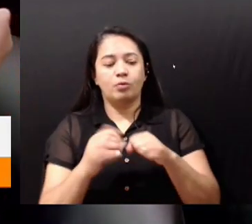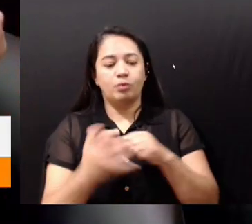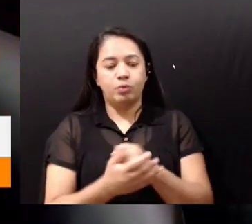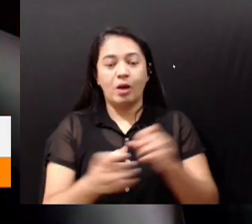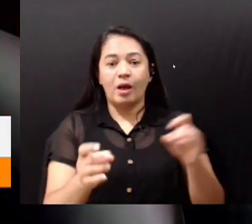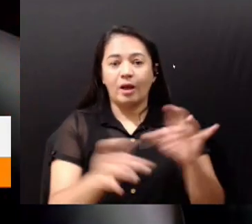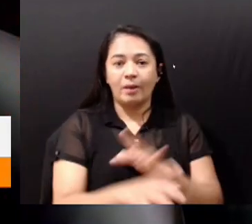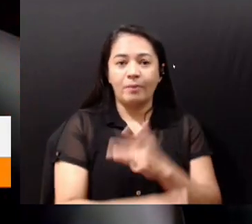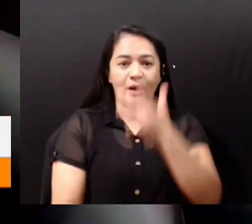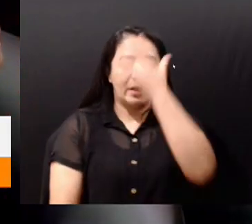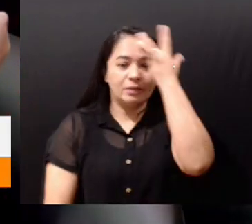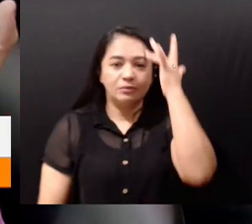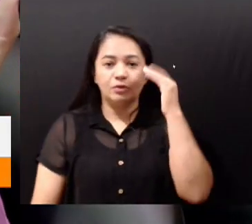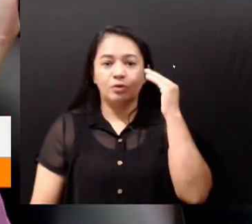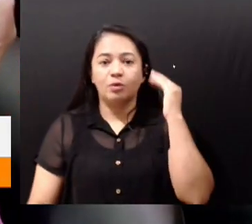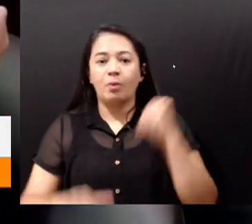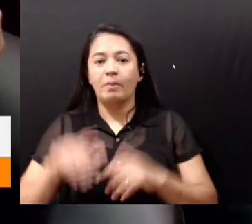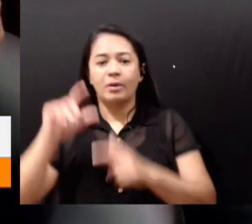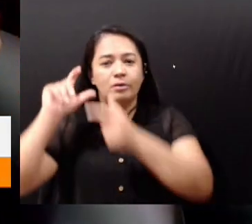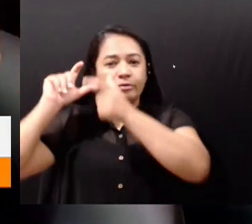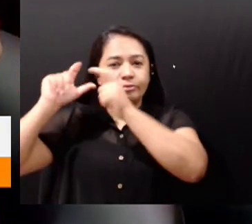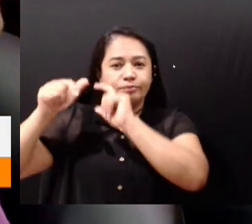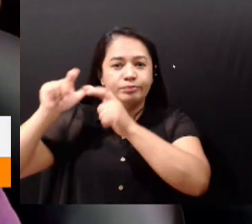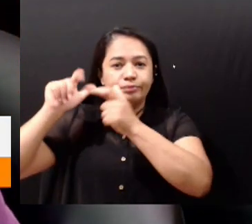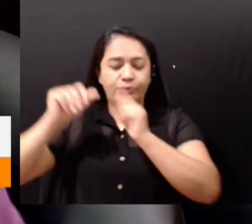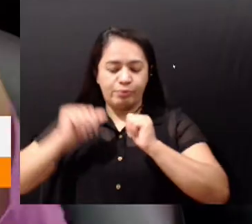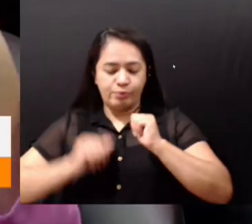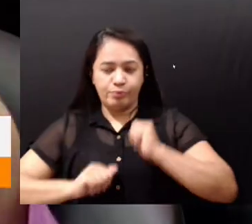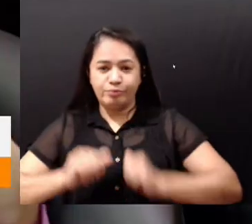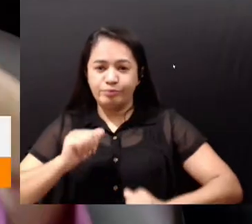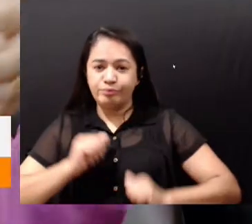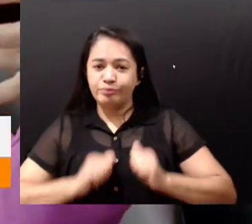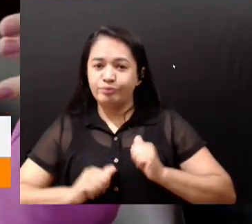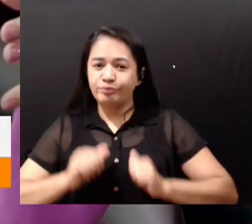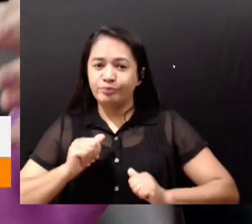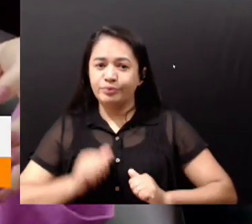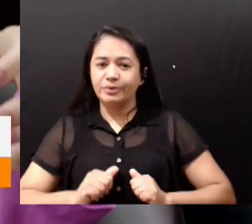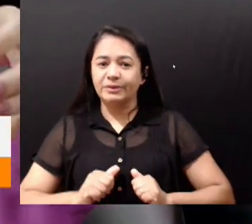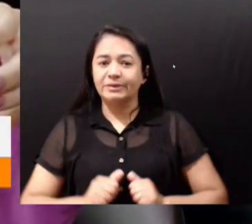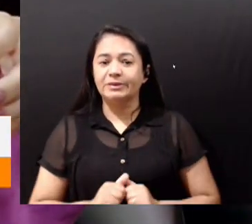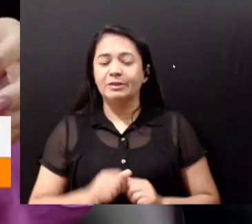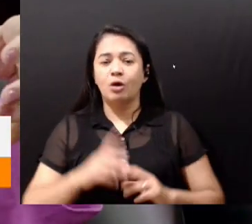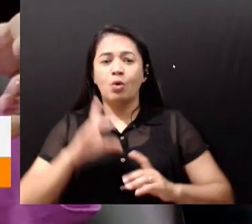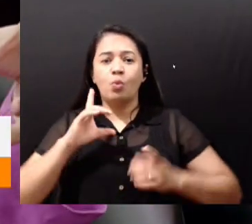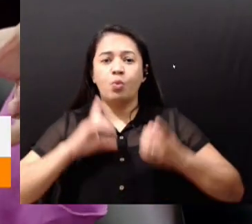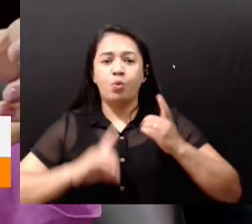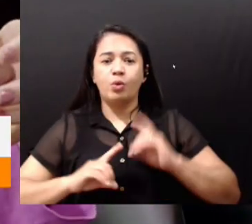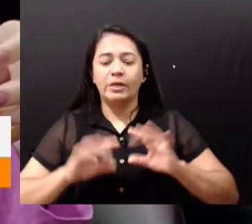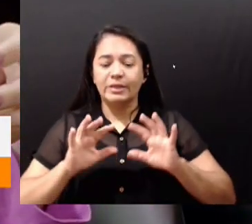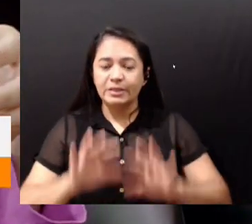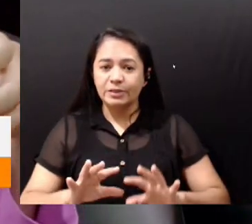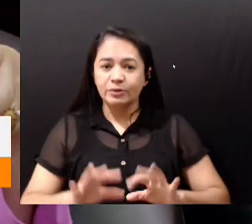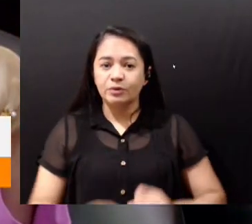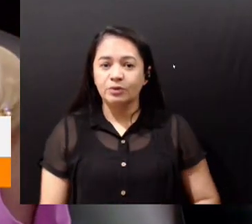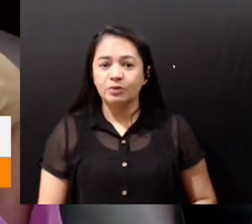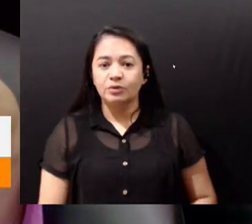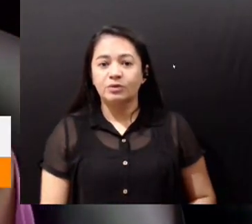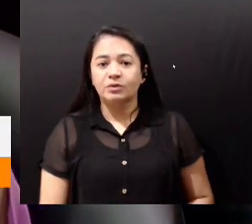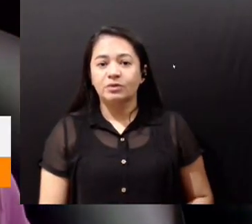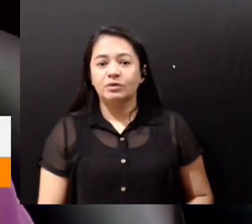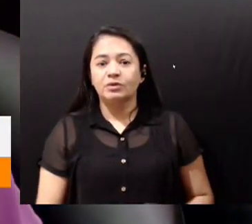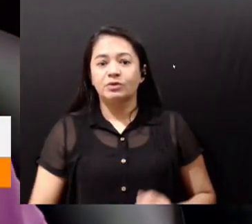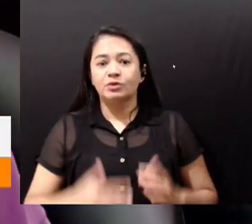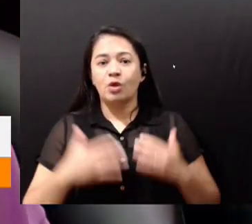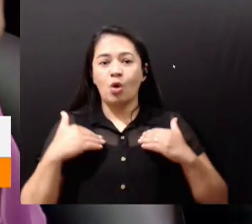mais transtornos de ansiedade, com mais transtornos depressivos. E esses transtornos de humor estão refletindo o quê?